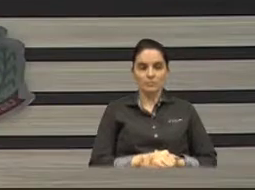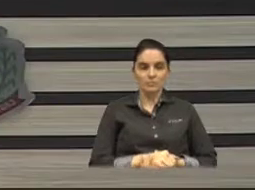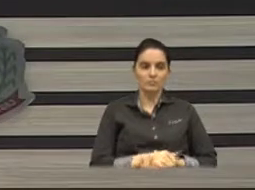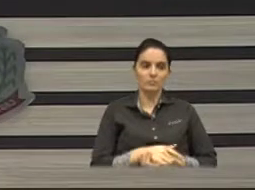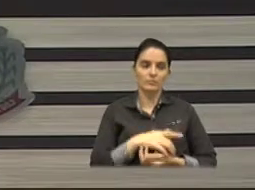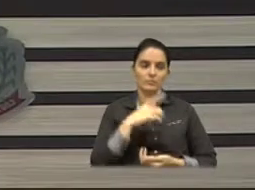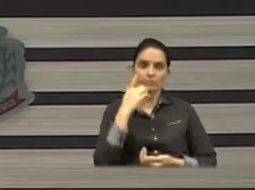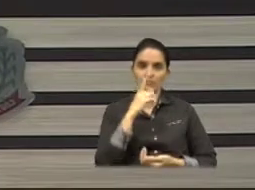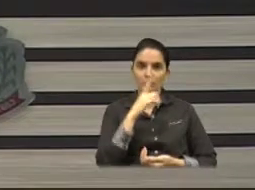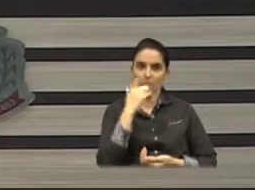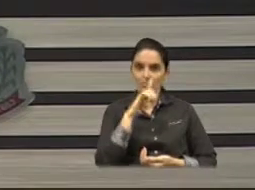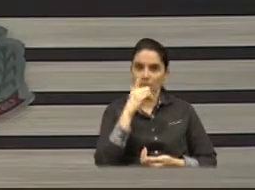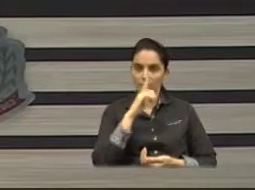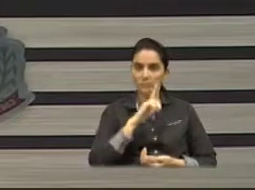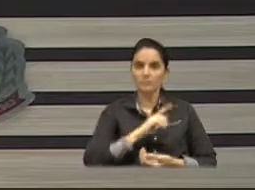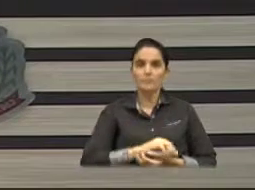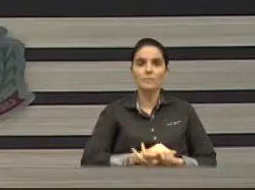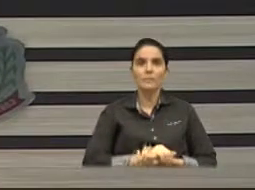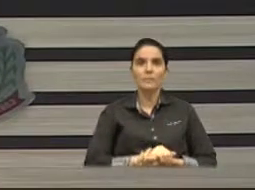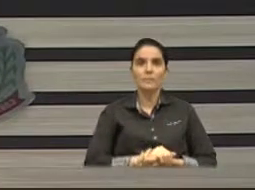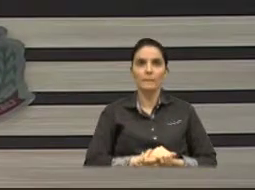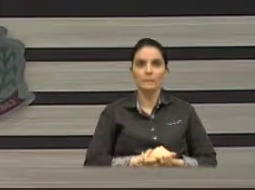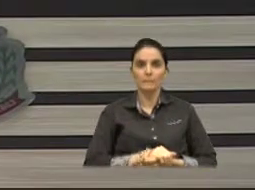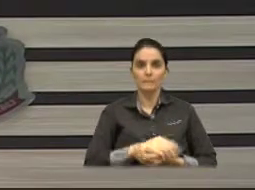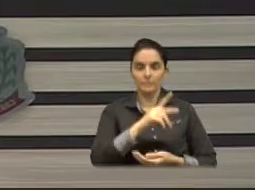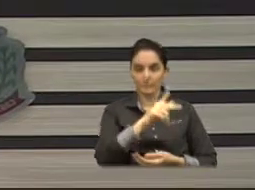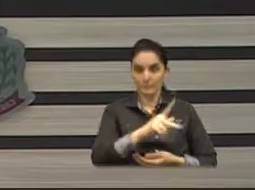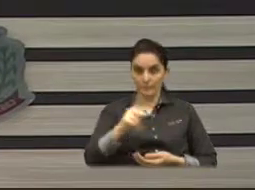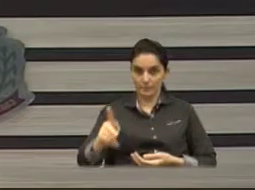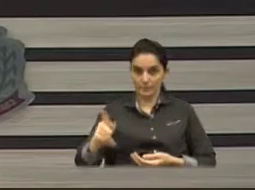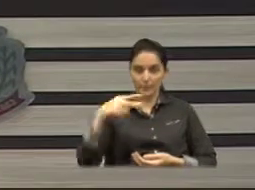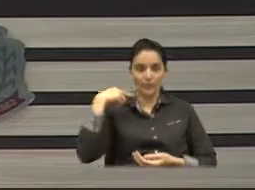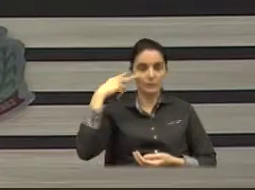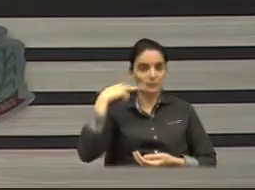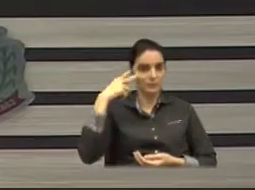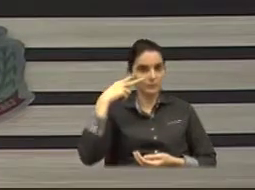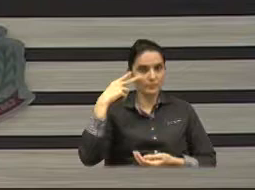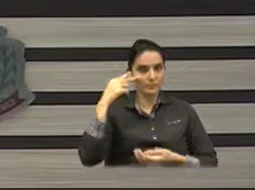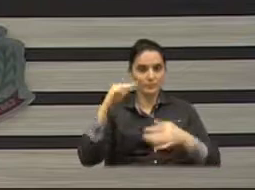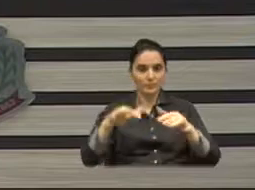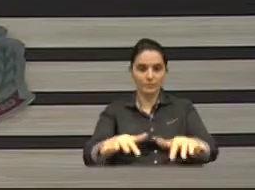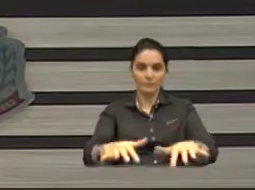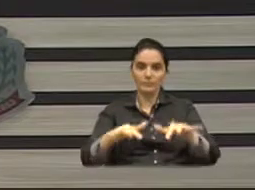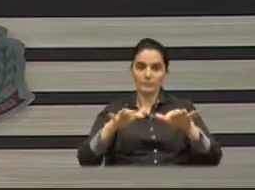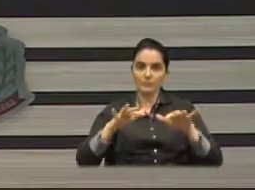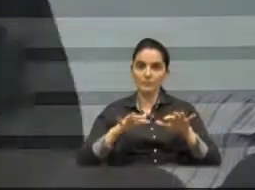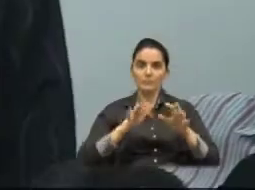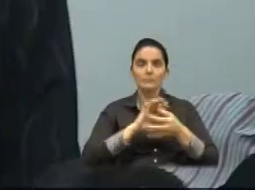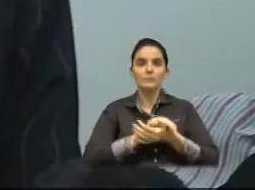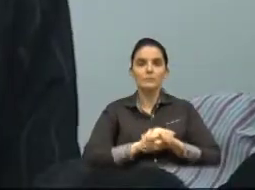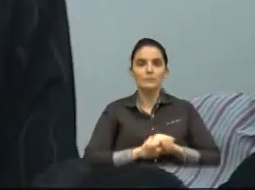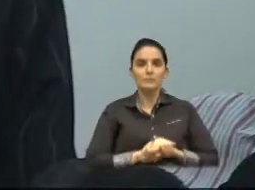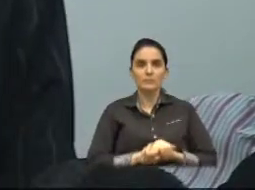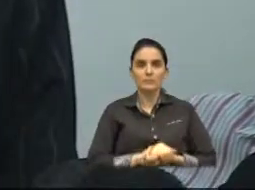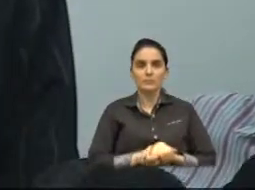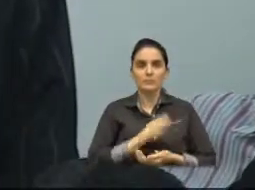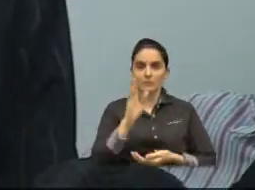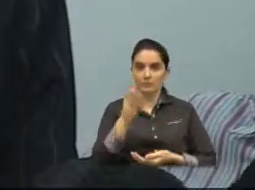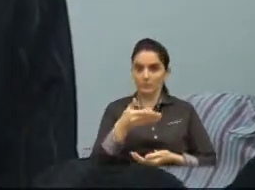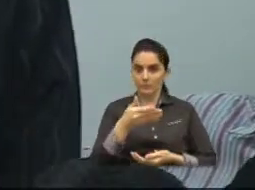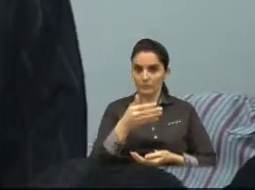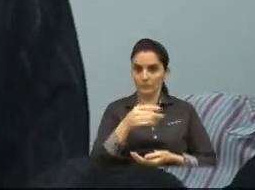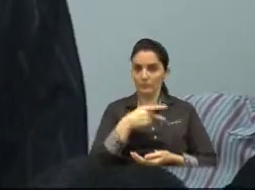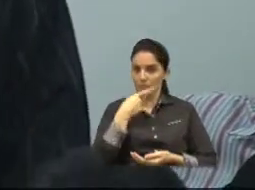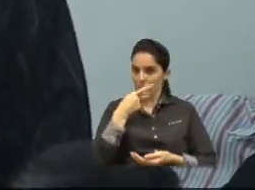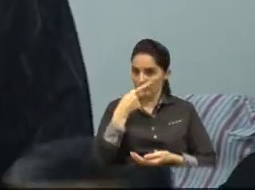vereador Lemon da Jeová Rafa. Senhor presidente, vereadores, vereadoras, público presente. Já falei da outra vez, parabenizar